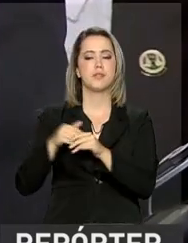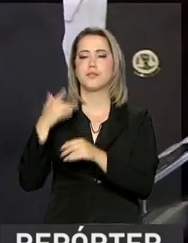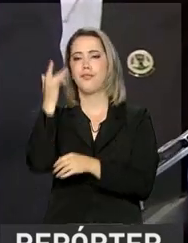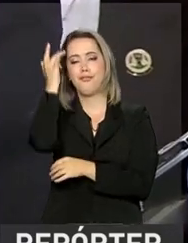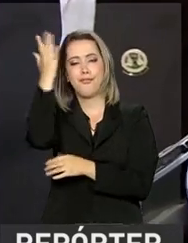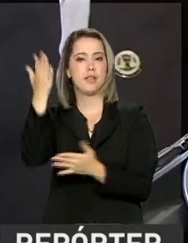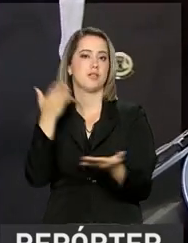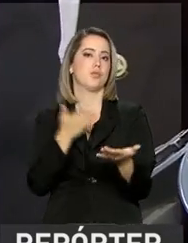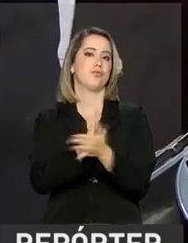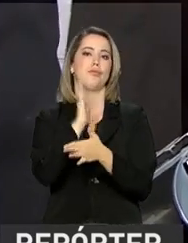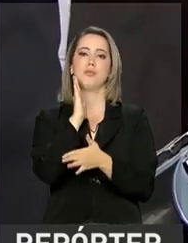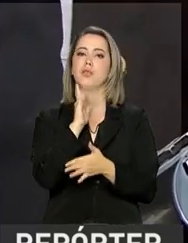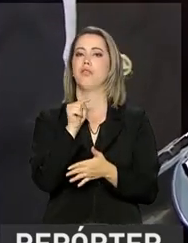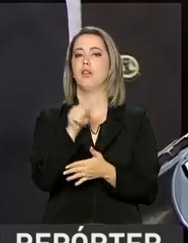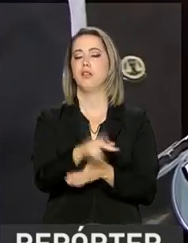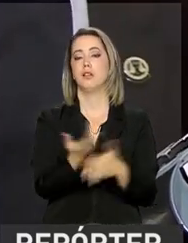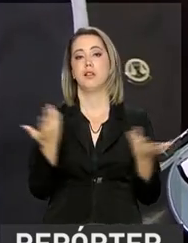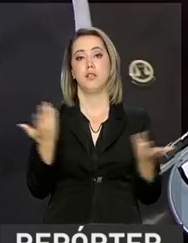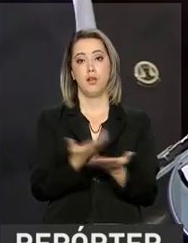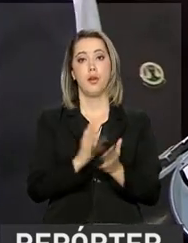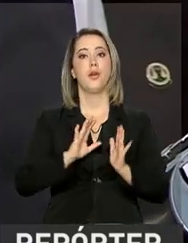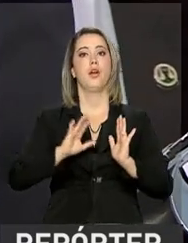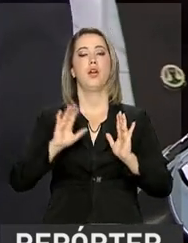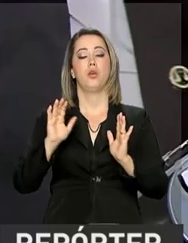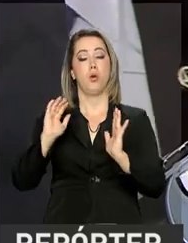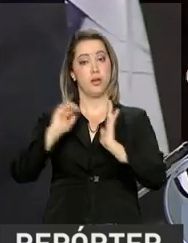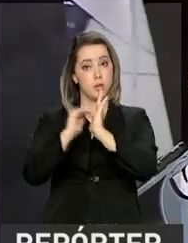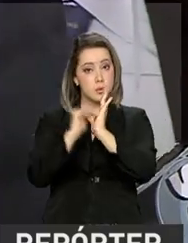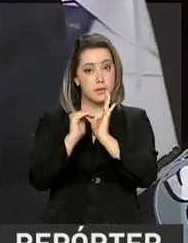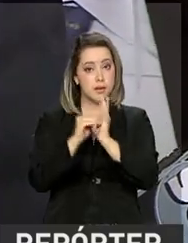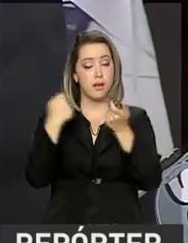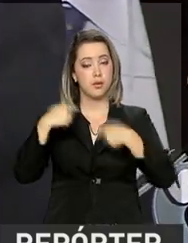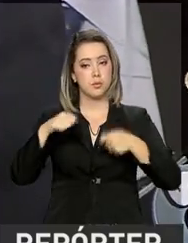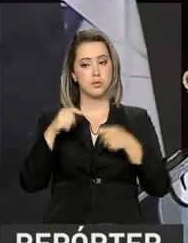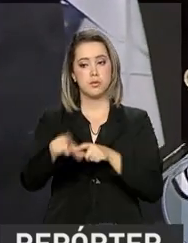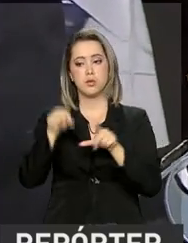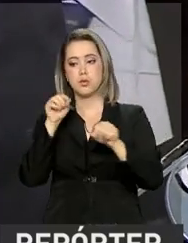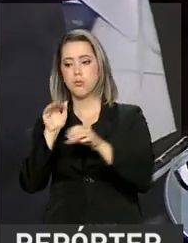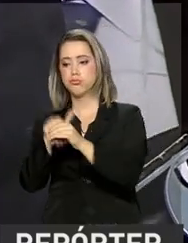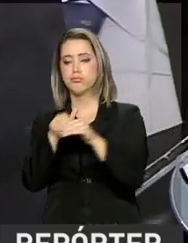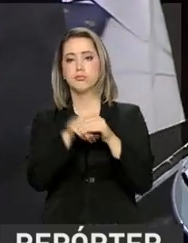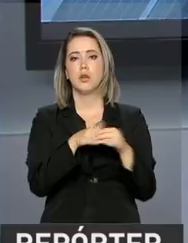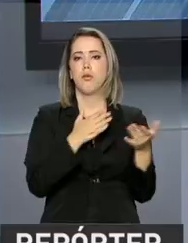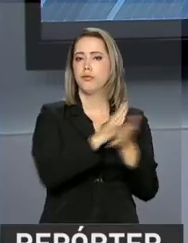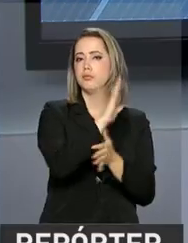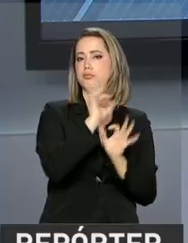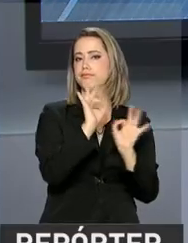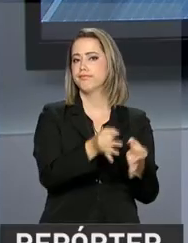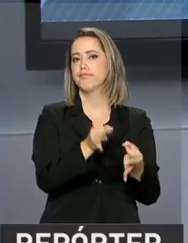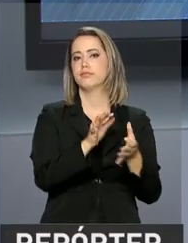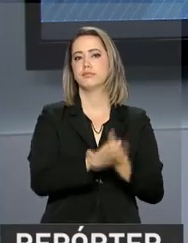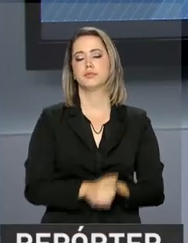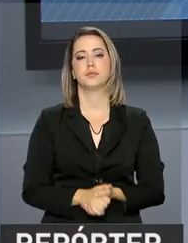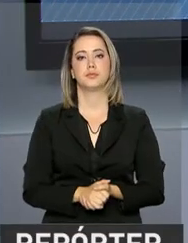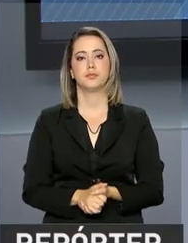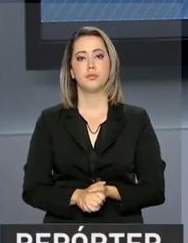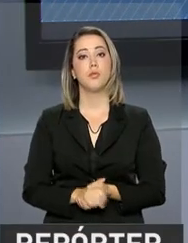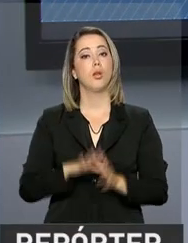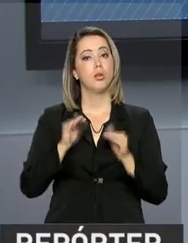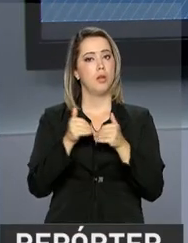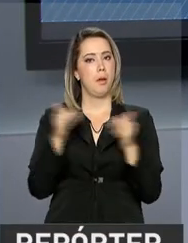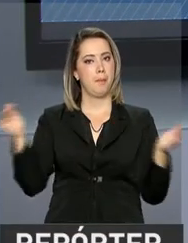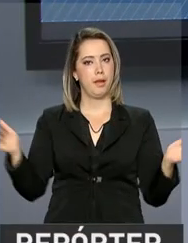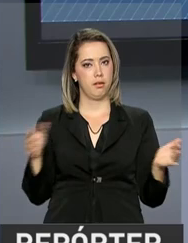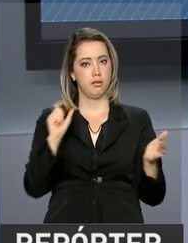muita facilidade então agora vai para o plenário o plenário é que vai decidir E lá o governo vai ganhar estão abertas as